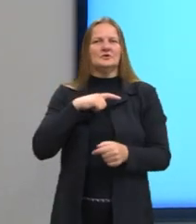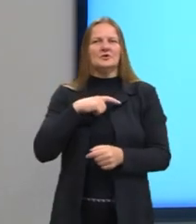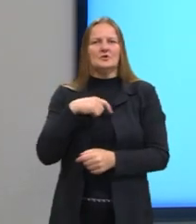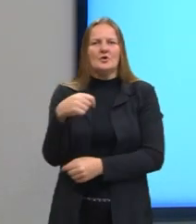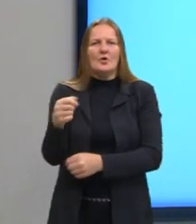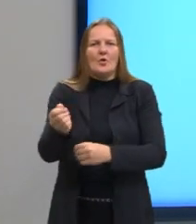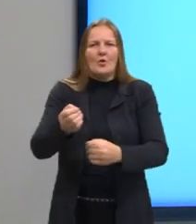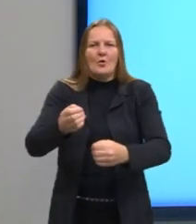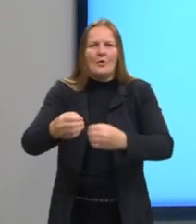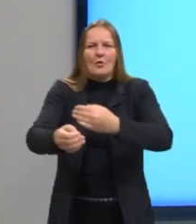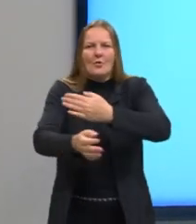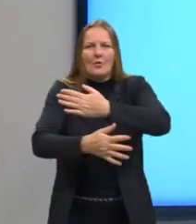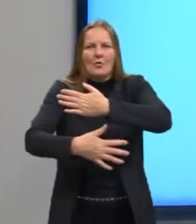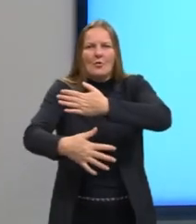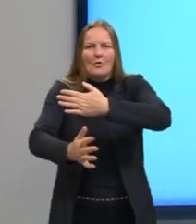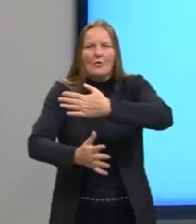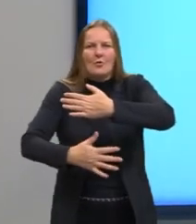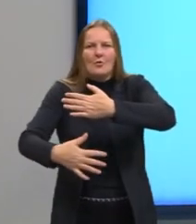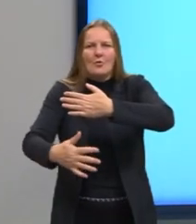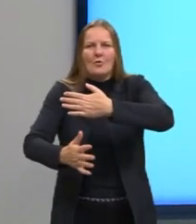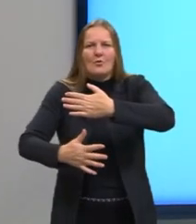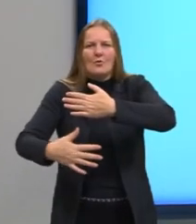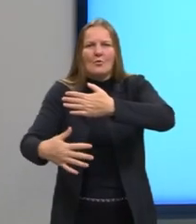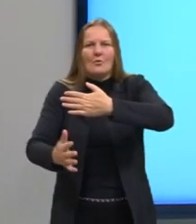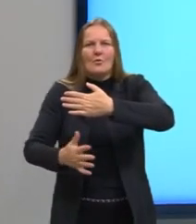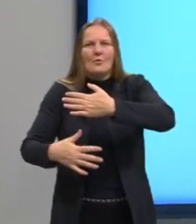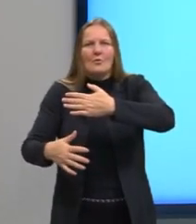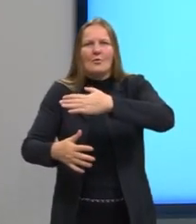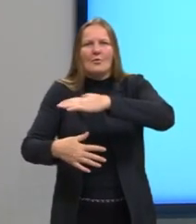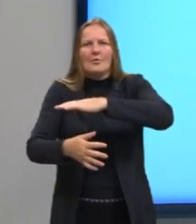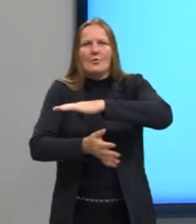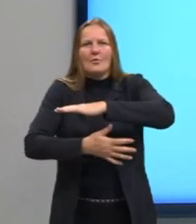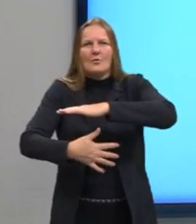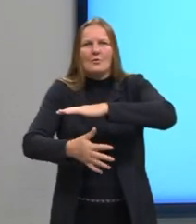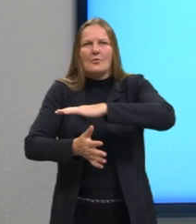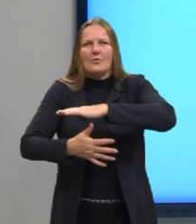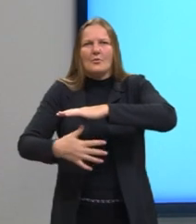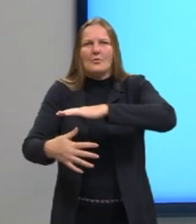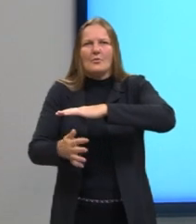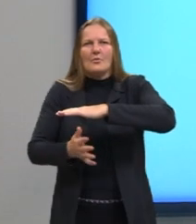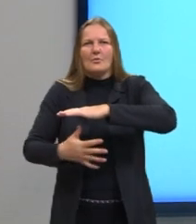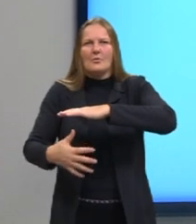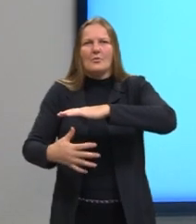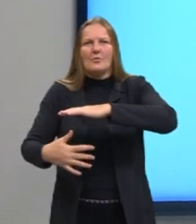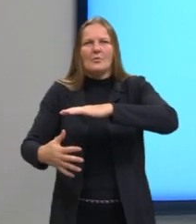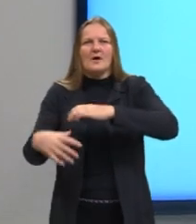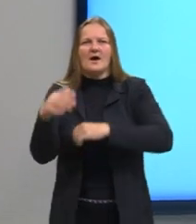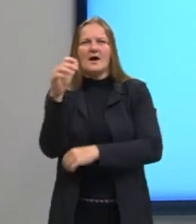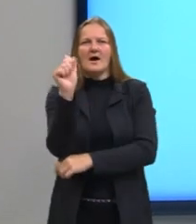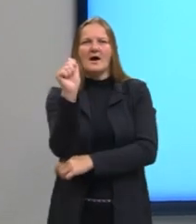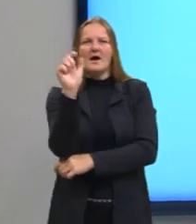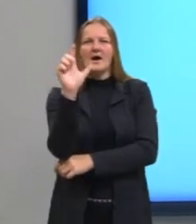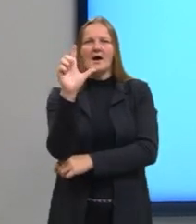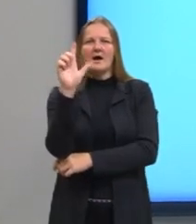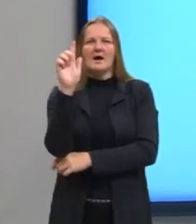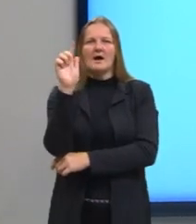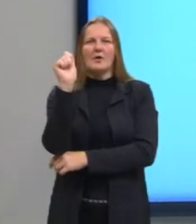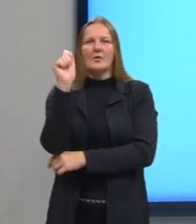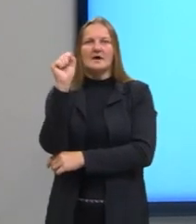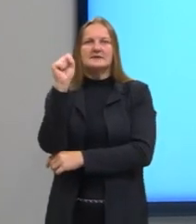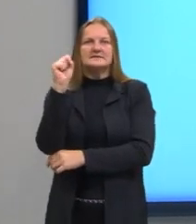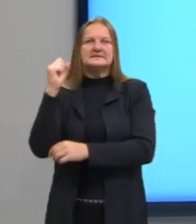alga Verde alga verde é um Central tá então aqui ao desse é a